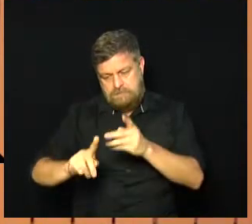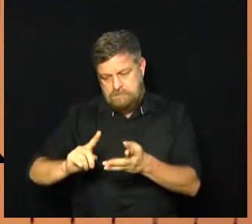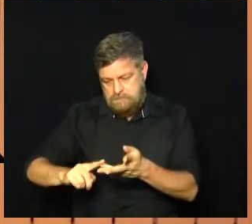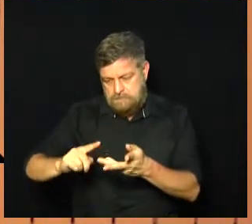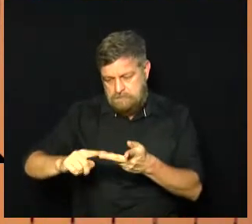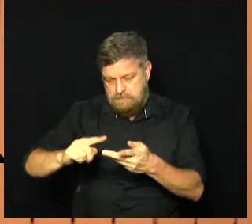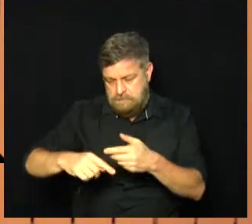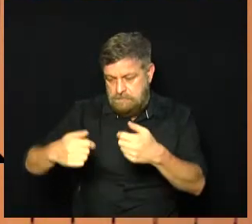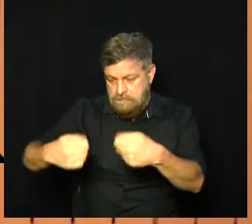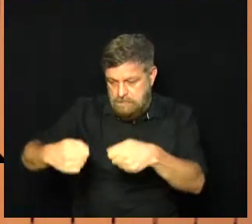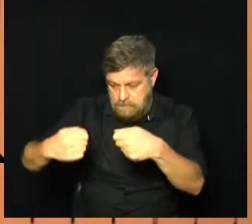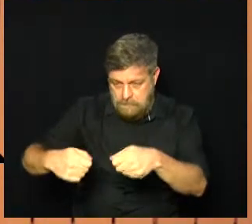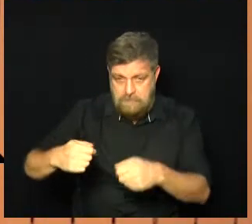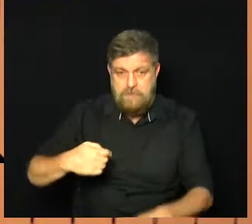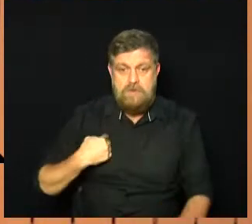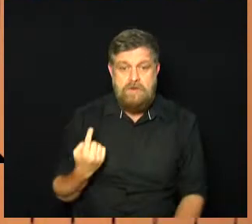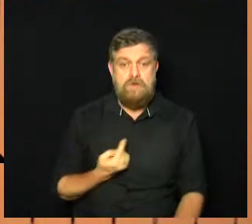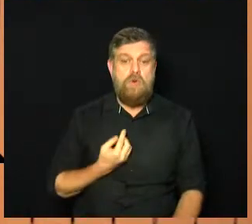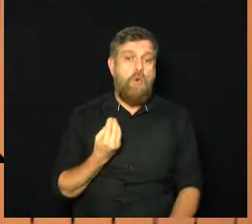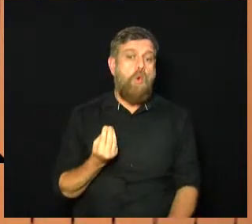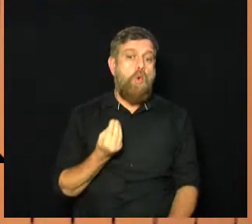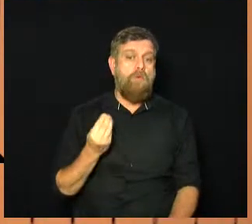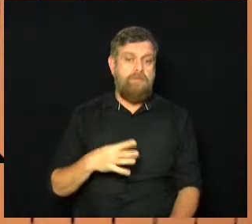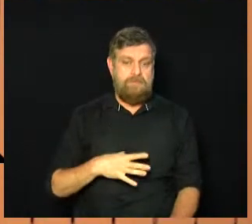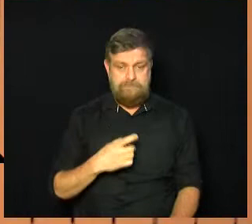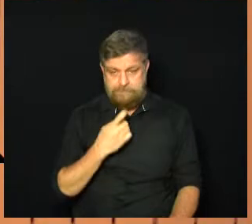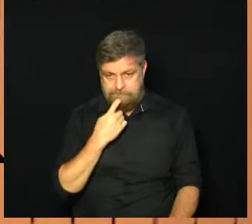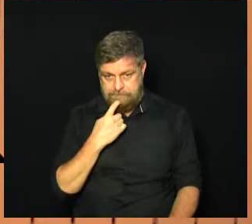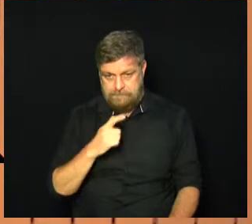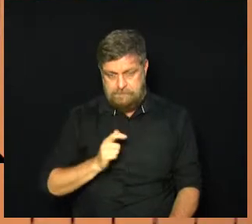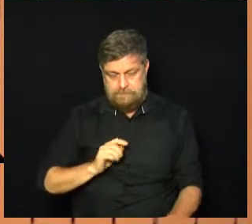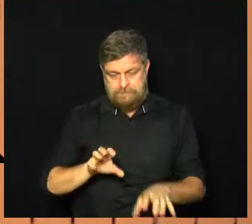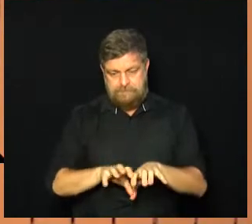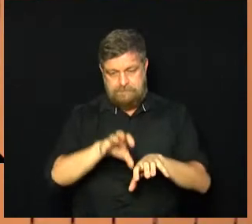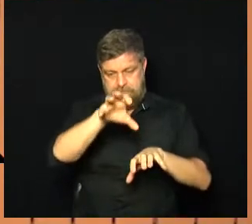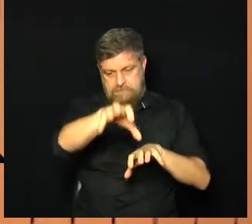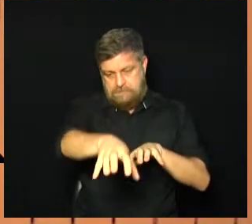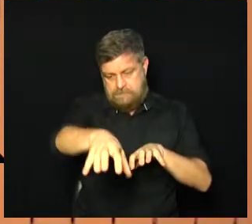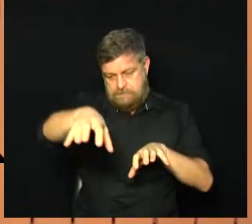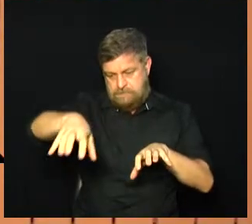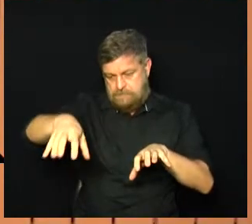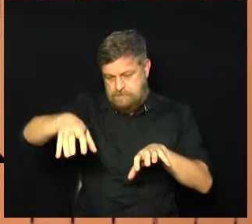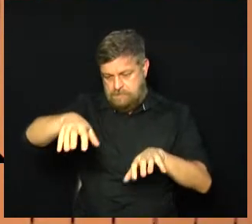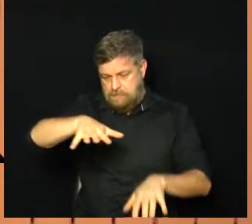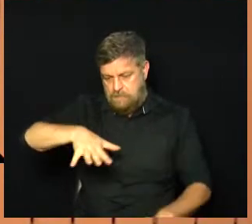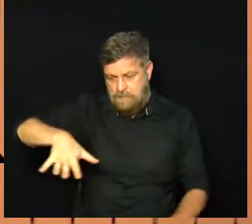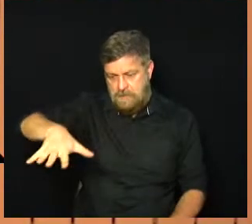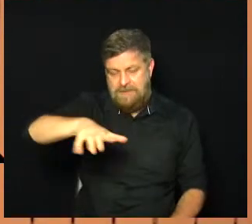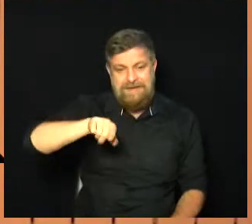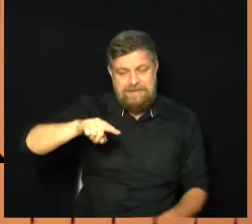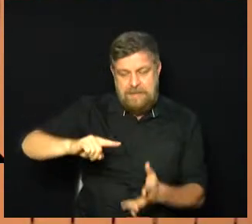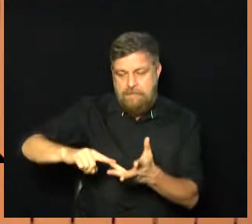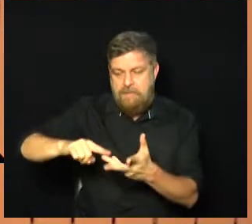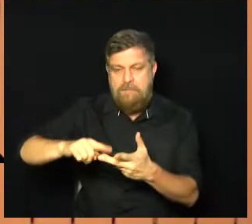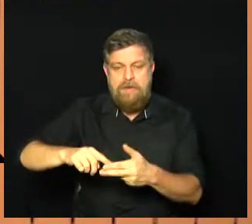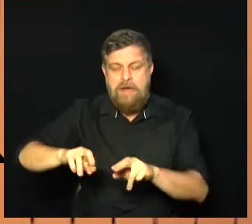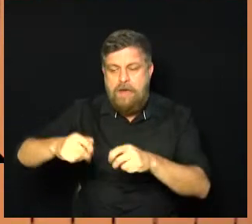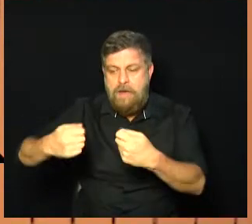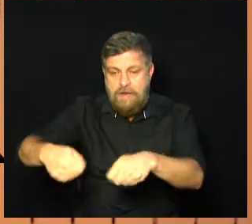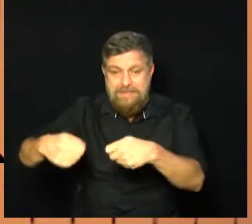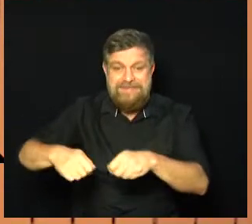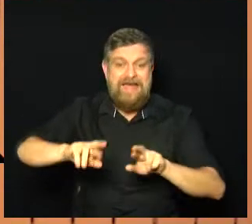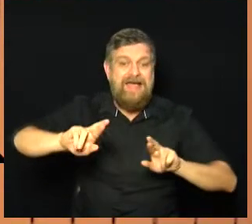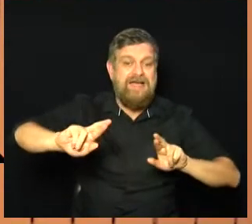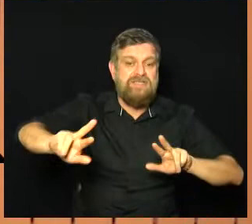como a nossa cidade ela é dividida e como cada uma dessas regiões apresenta necessidades diferentes, como que a